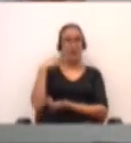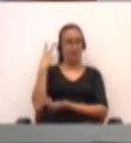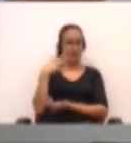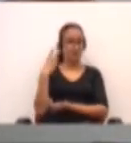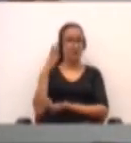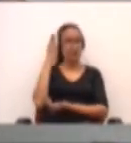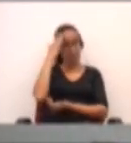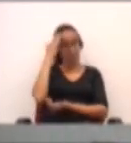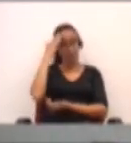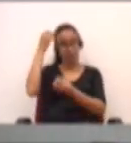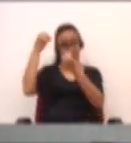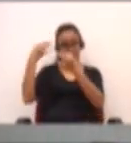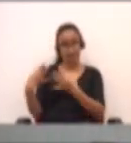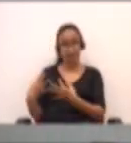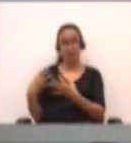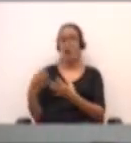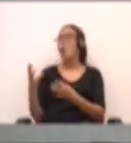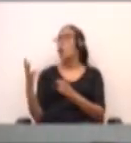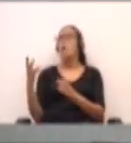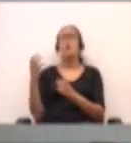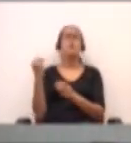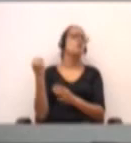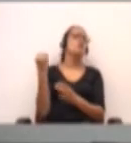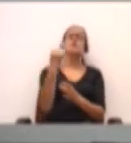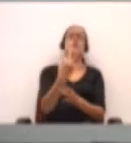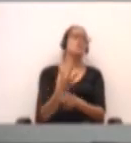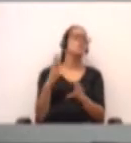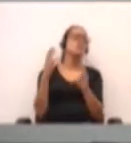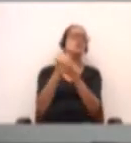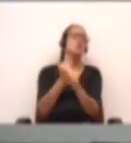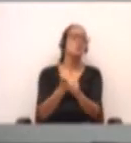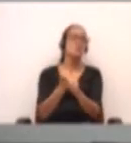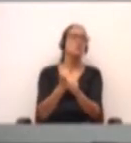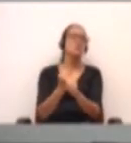nos PAs no mês de janeiro e fevereiro?